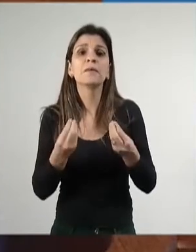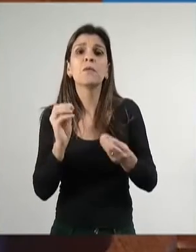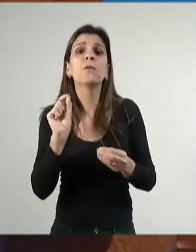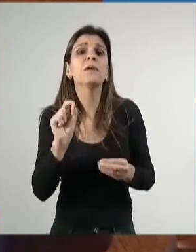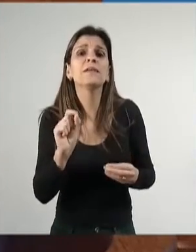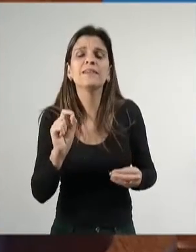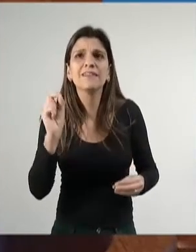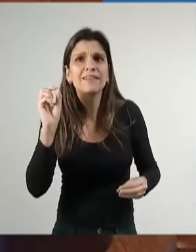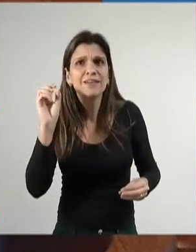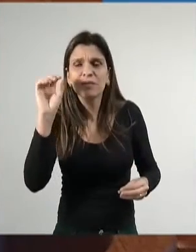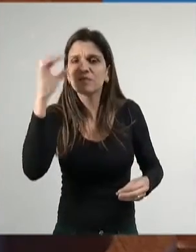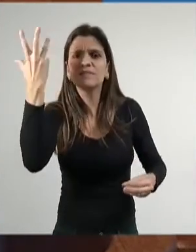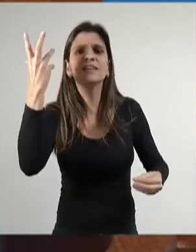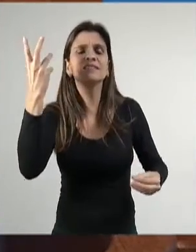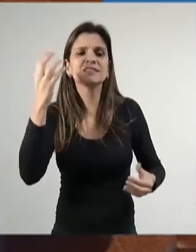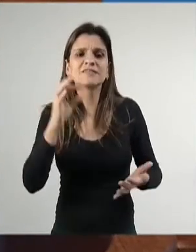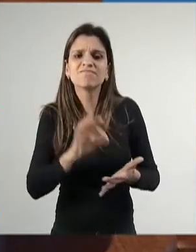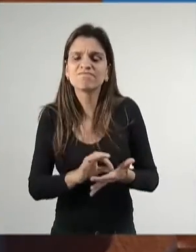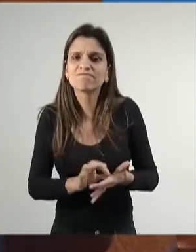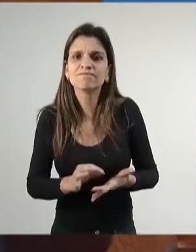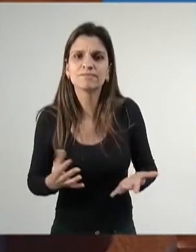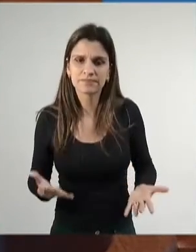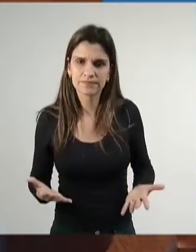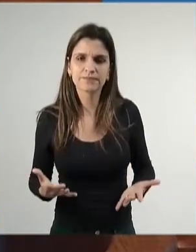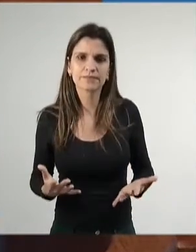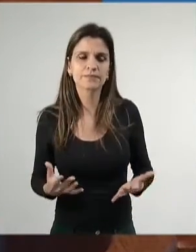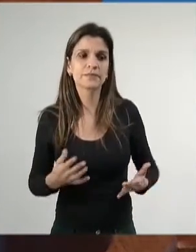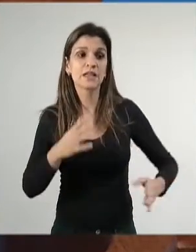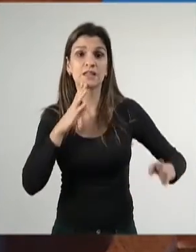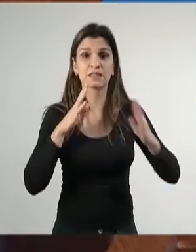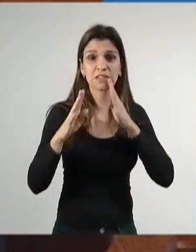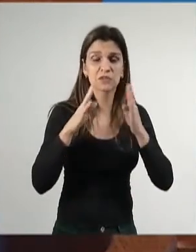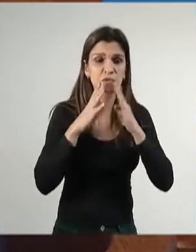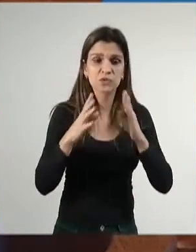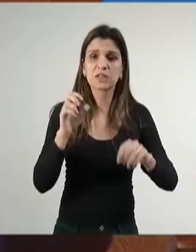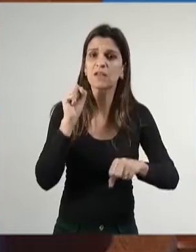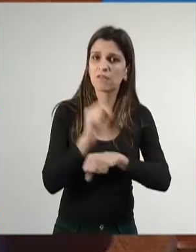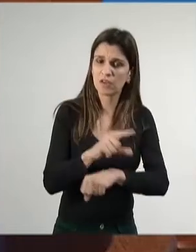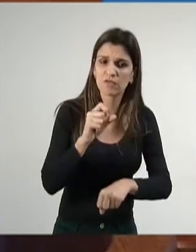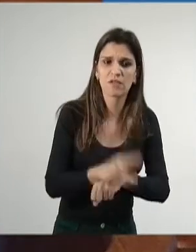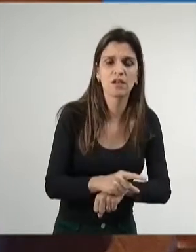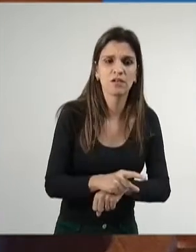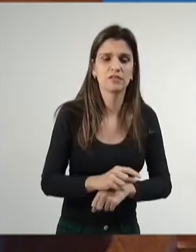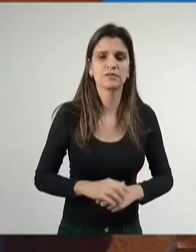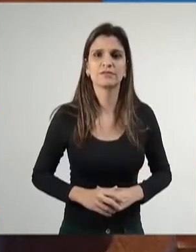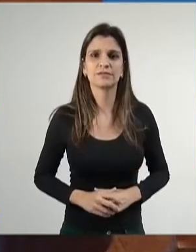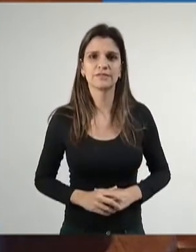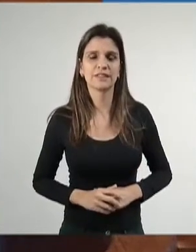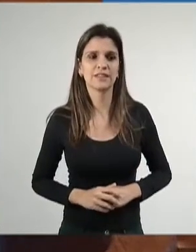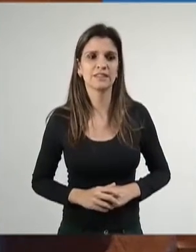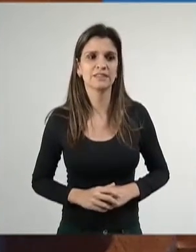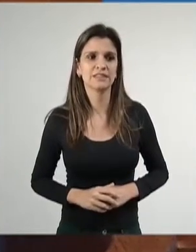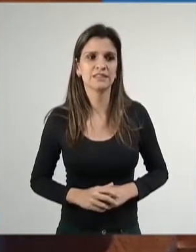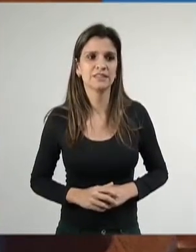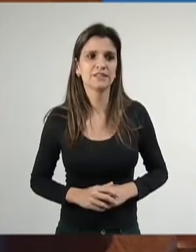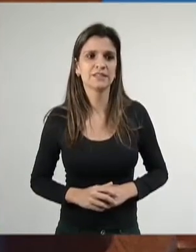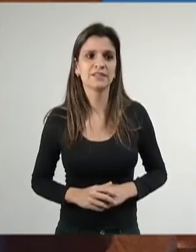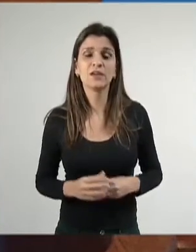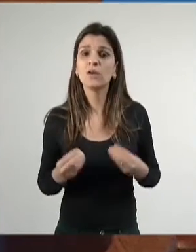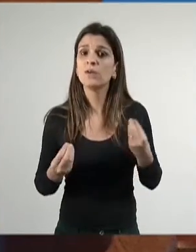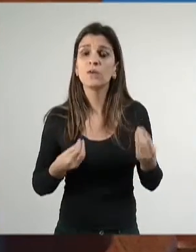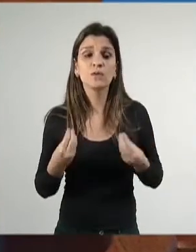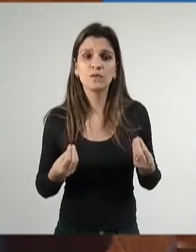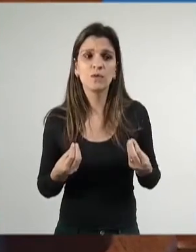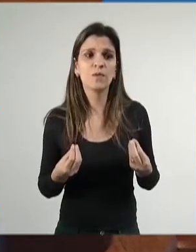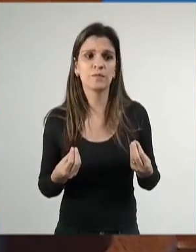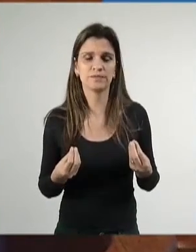diretamente, pessoalmente e através das redes sociais. E eles têm razão em estar revoltados, porque o que interessa para eles é a situação que